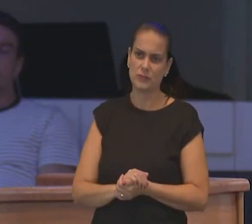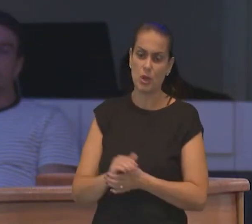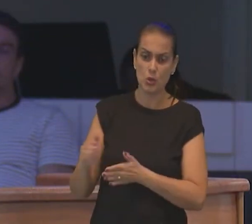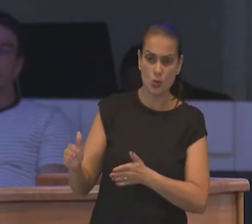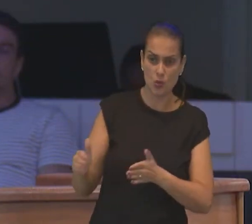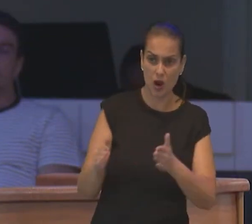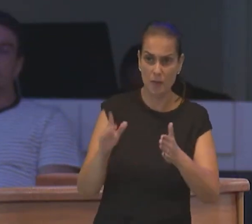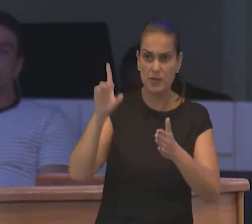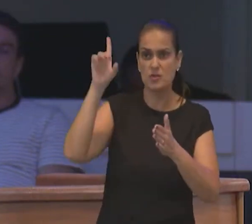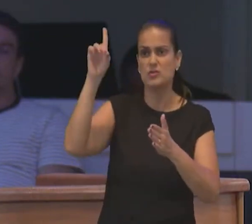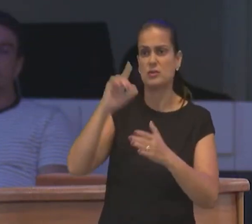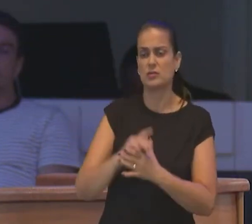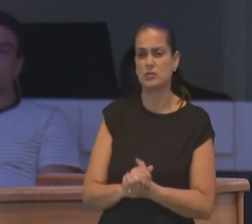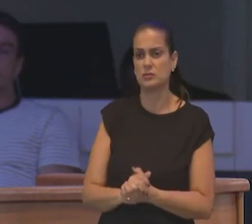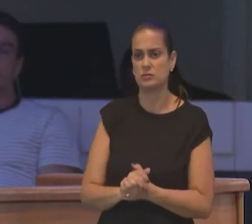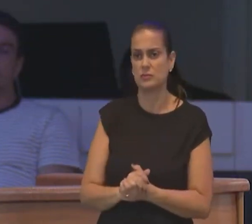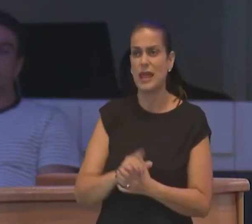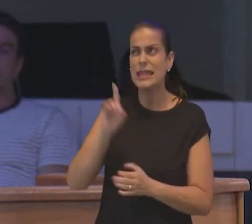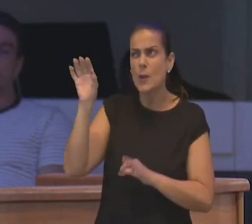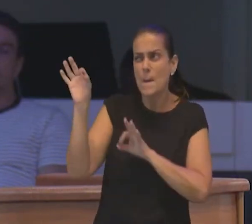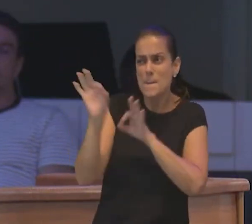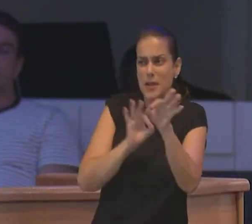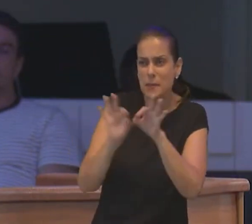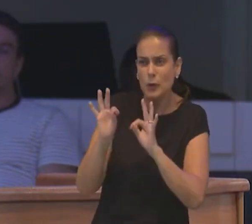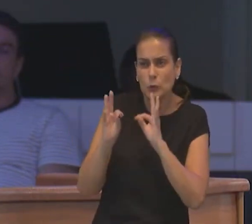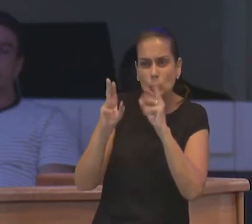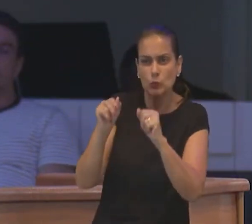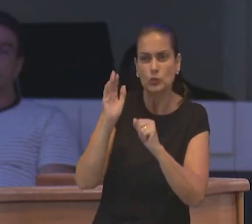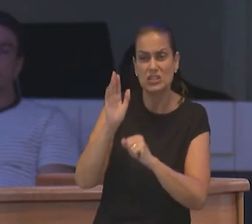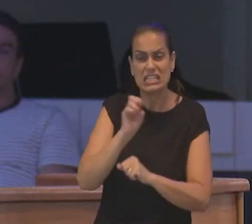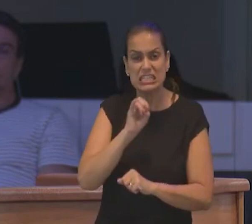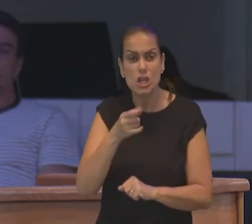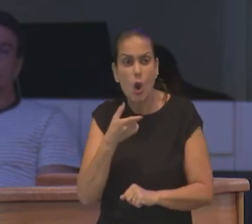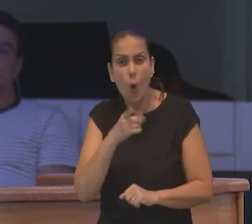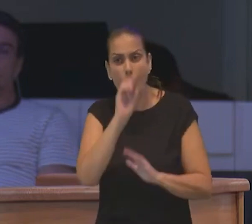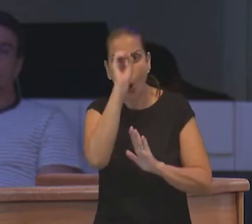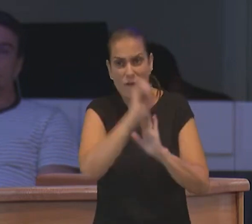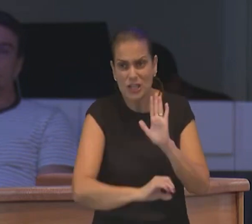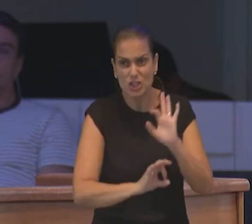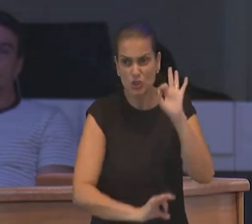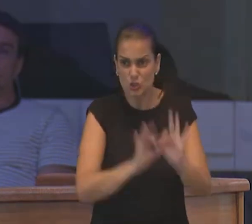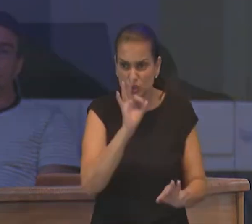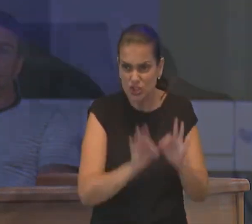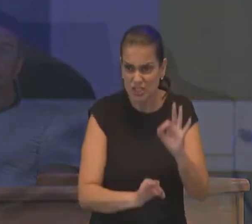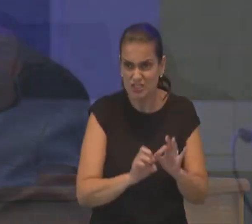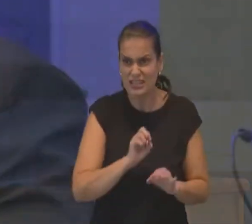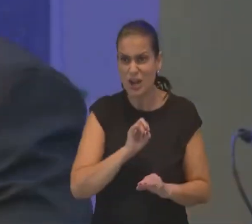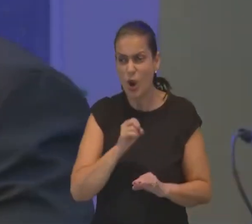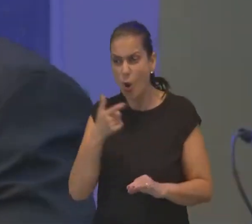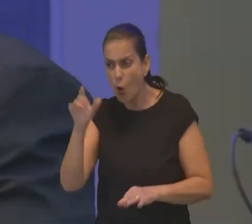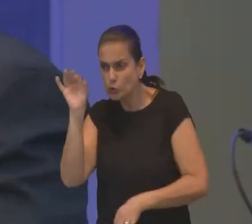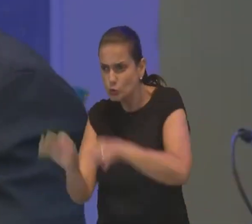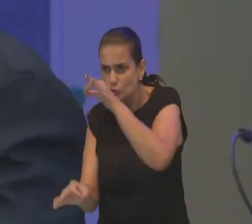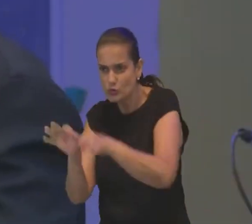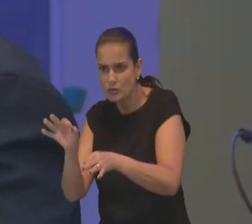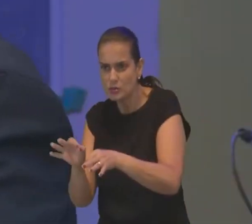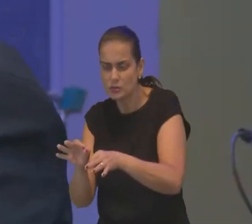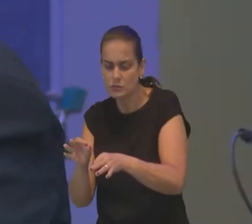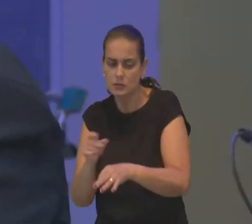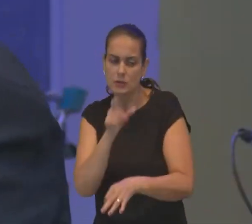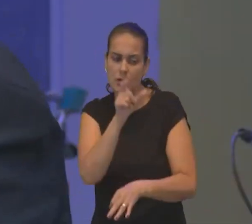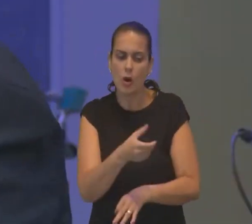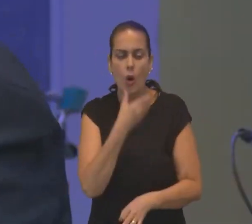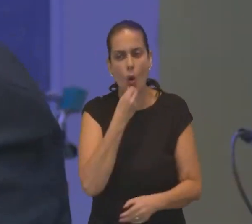Deus. Deus trilhou tudo. Se fosse outro oficial de justiça, se fosse outro juiz, Alexandre estava